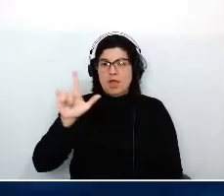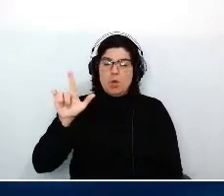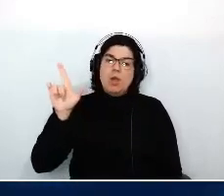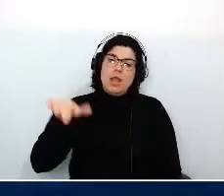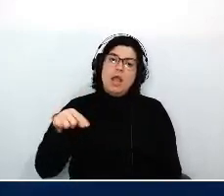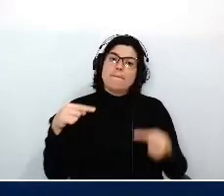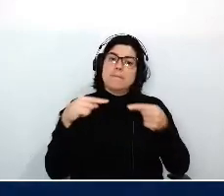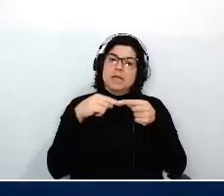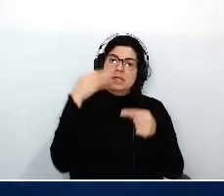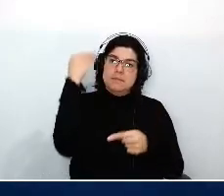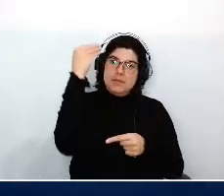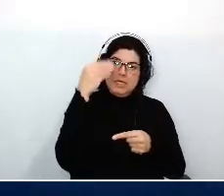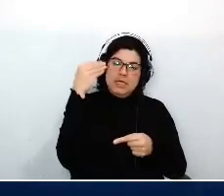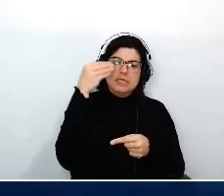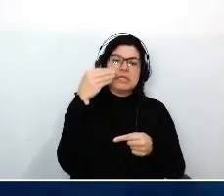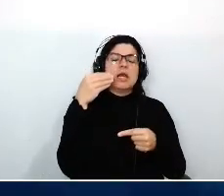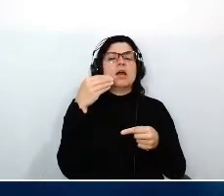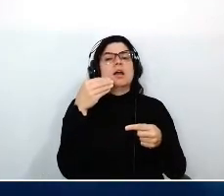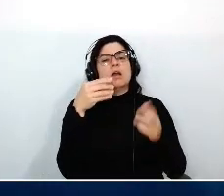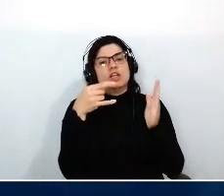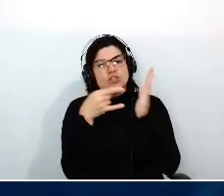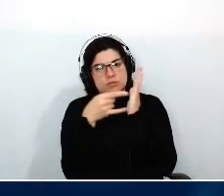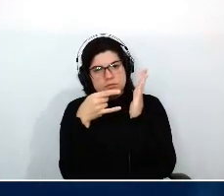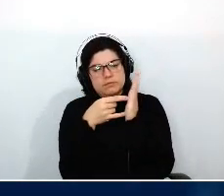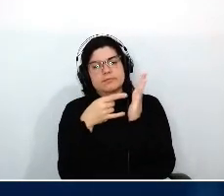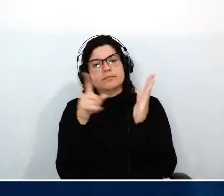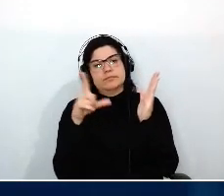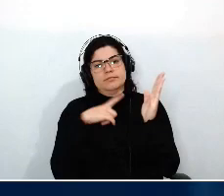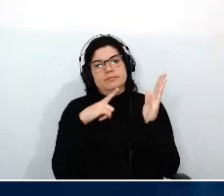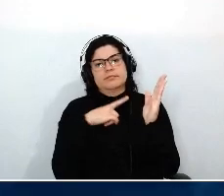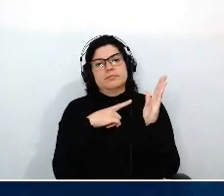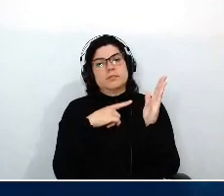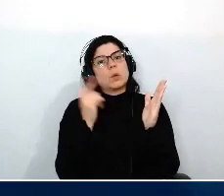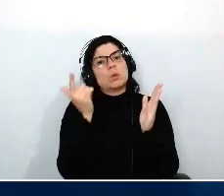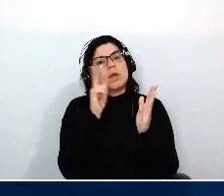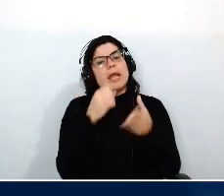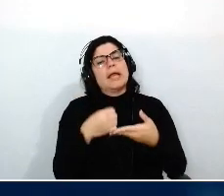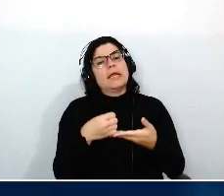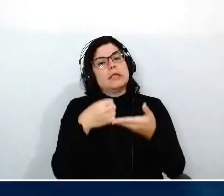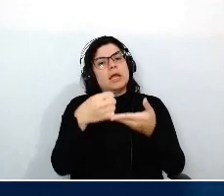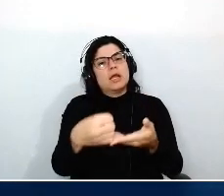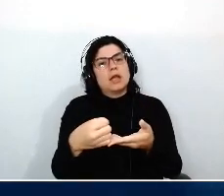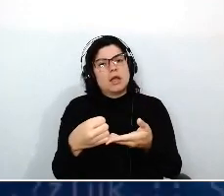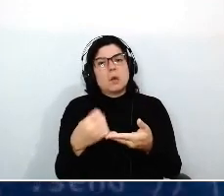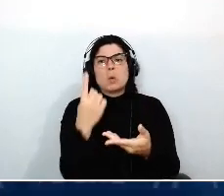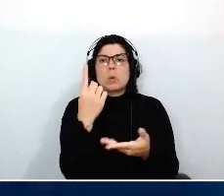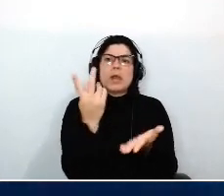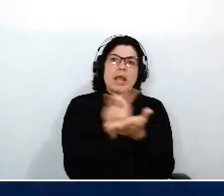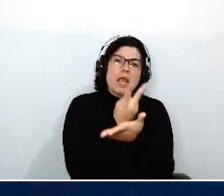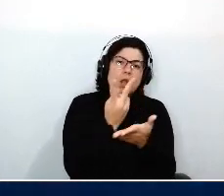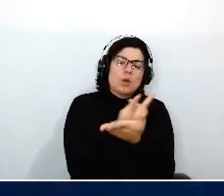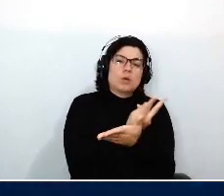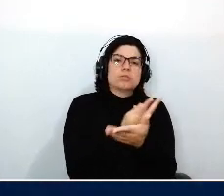sabe? Inspirado em coisas tipo Rust e Elixir, para tentar te entregar um erro ou algum exception que está tendo o mais